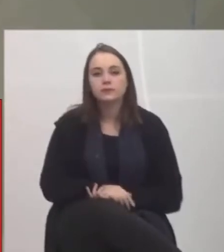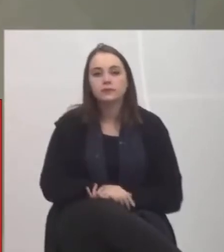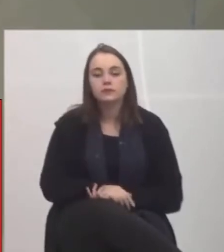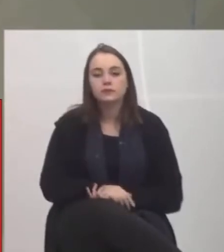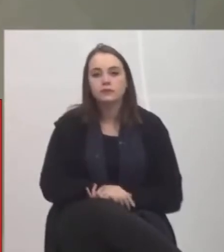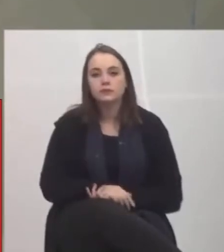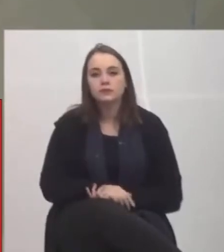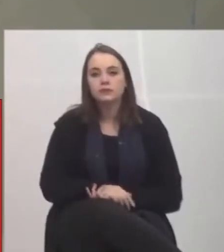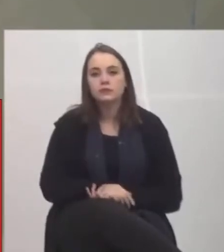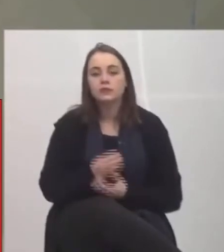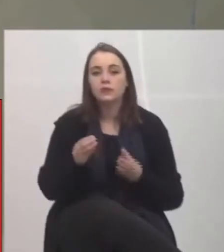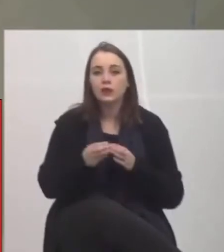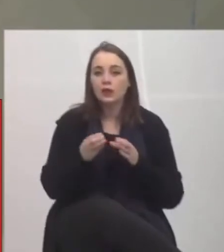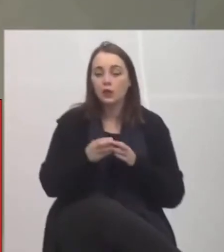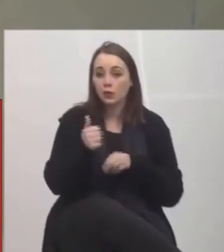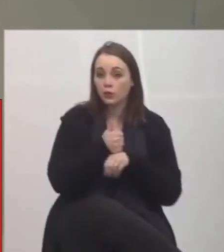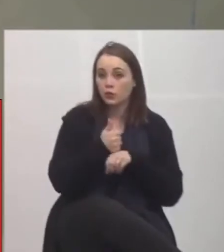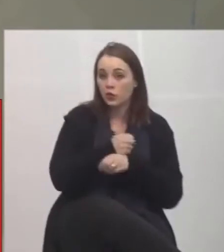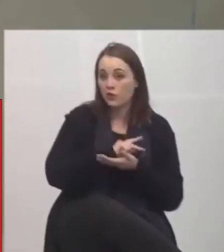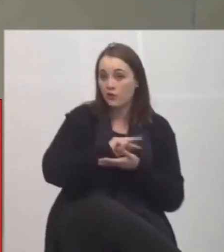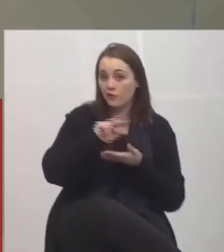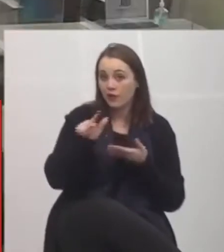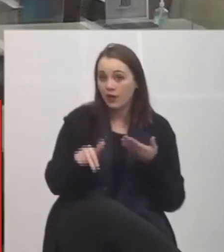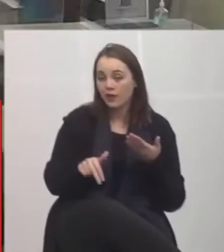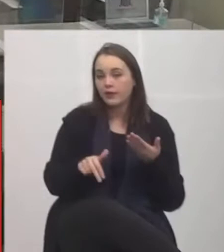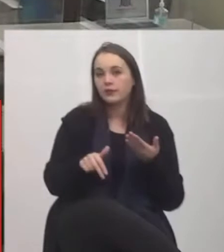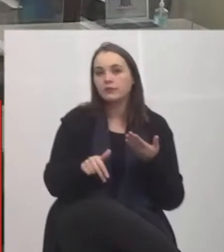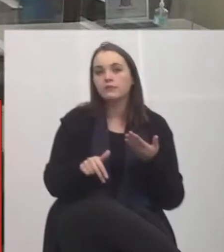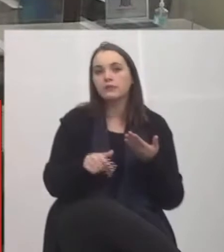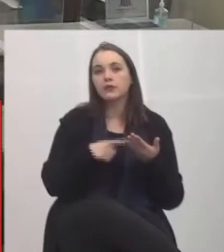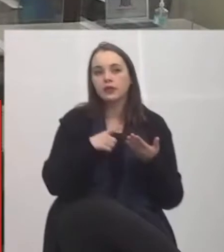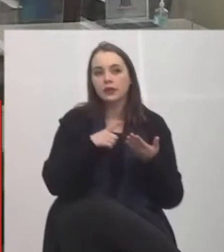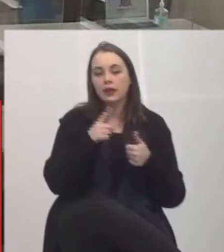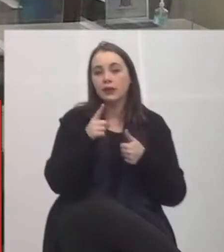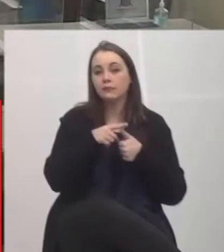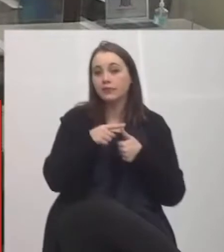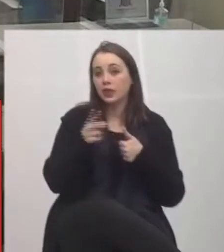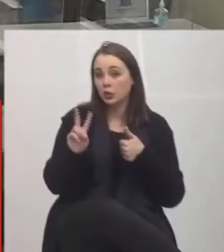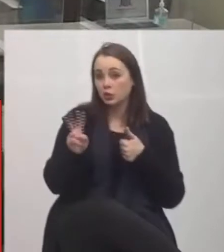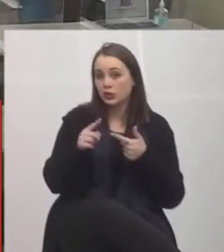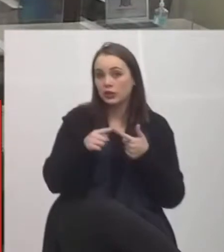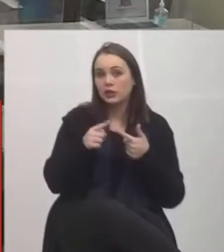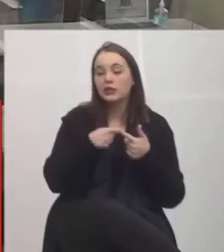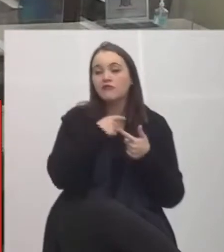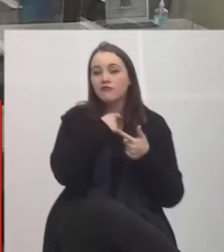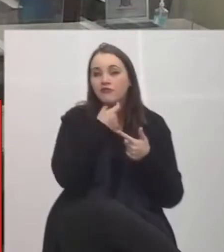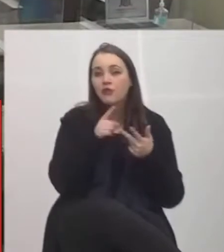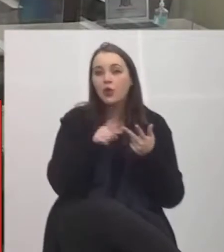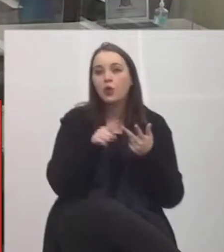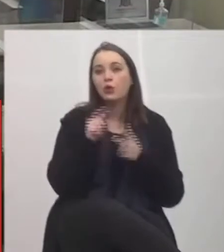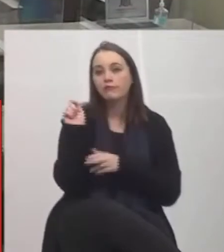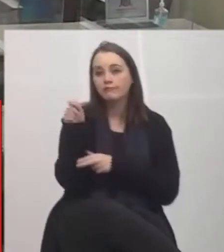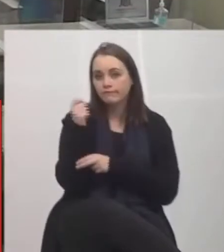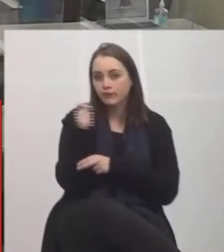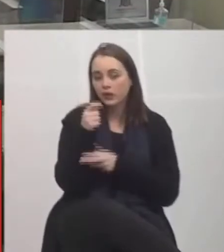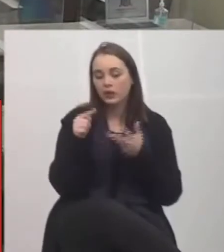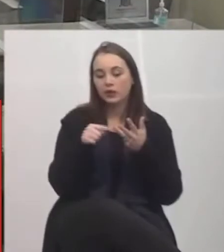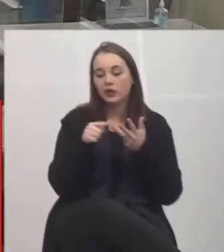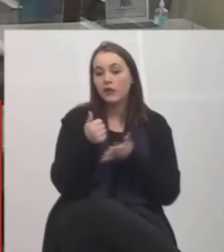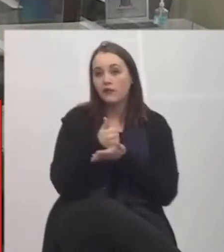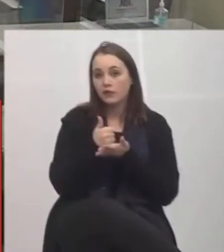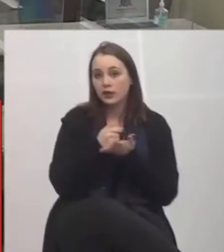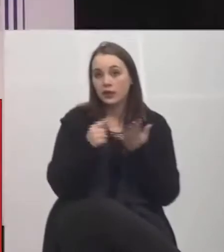A equipe multiprofissional, ela é composta por nutricionista, fonoaudiologia, fisioterapeuta, farmacêutico